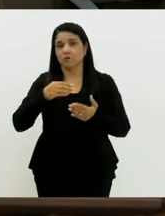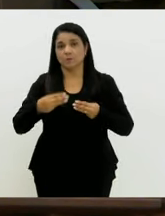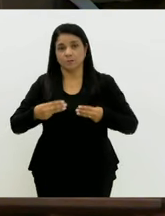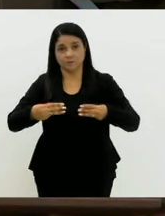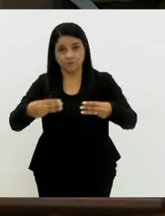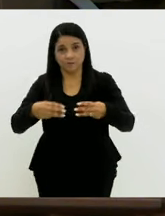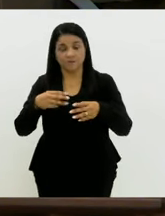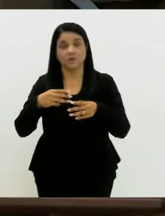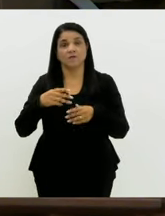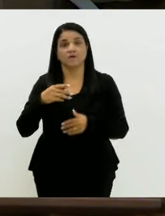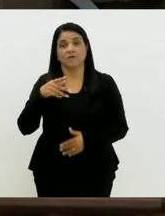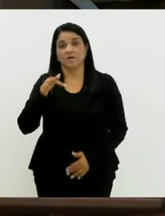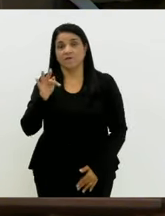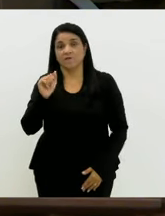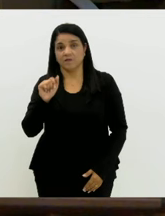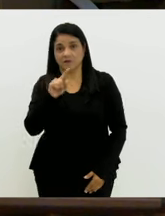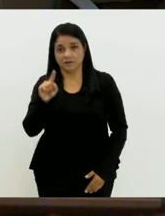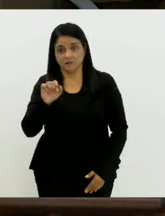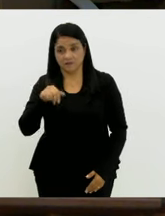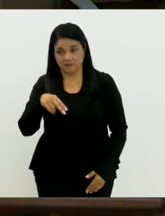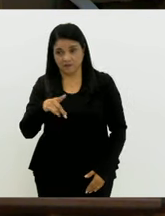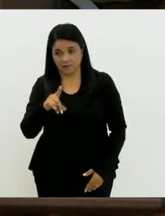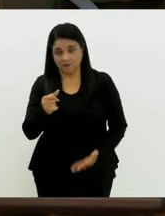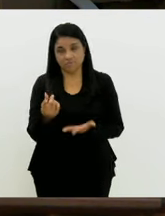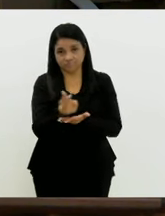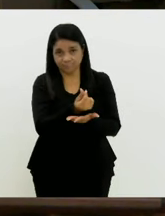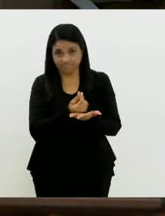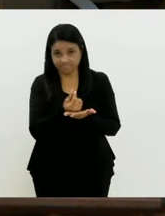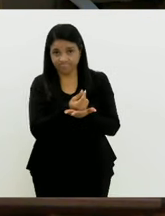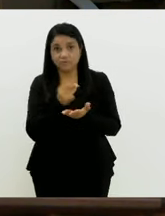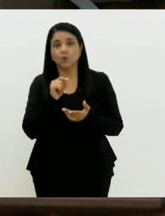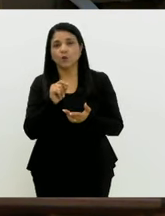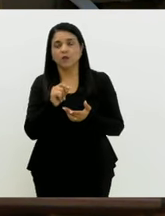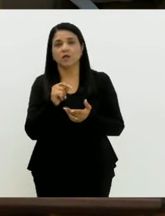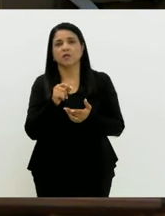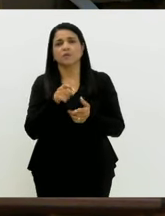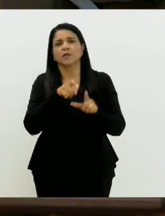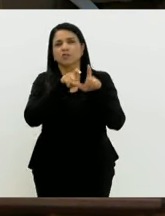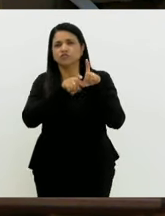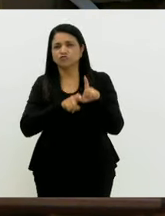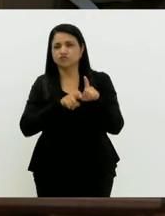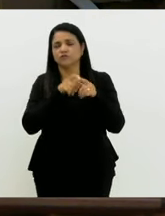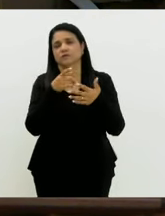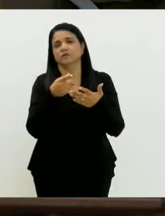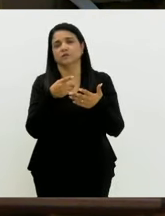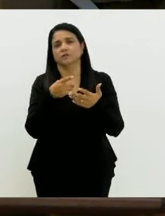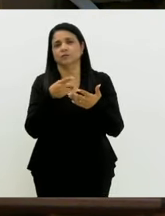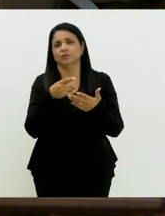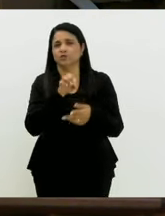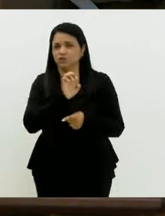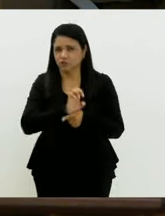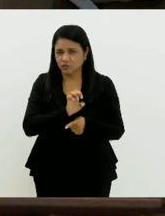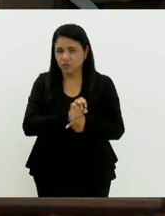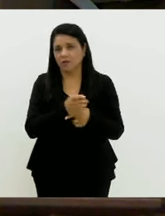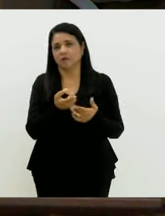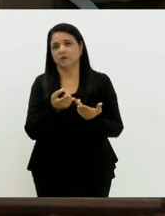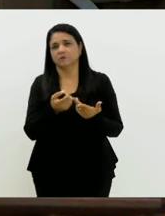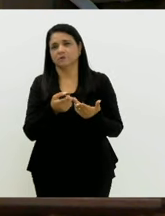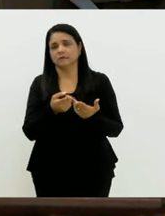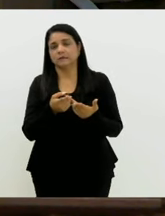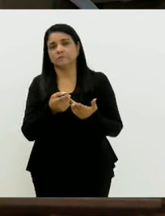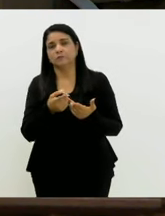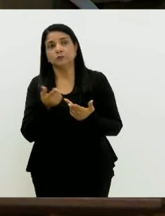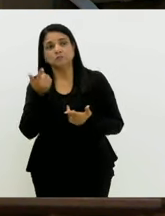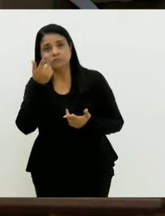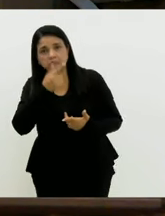tocante a essas questões que passam não só pela dívida, para o endividamento público do Estado, se a gente infringiu ou não a